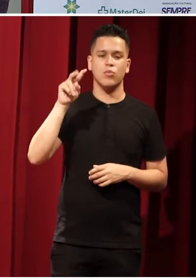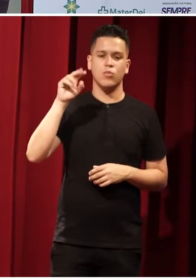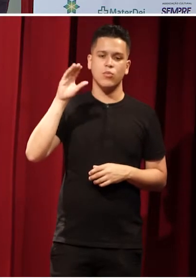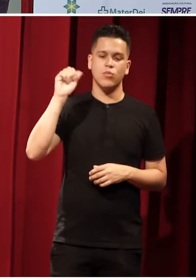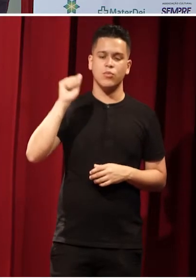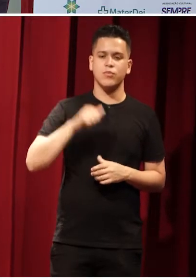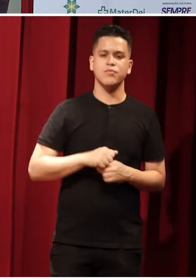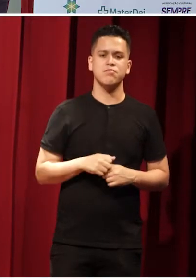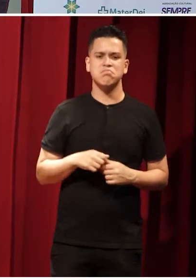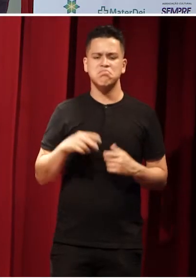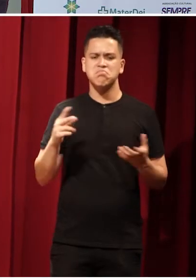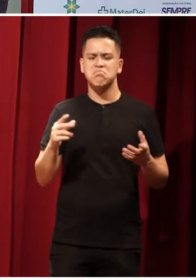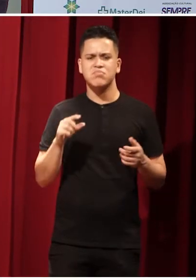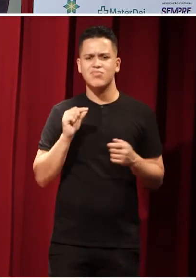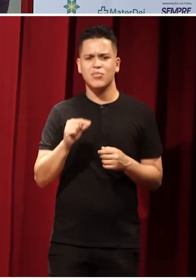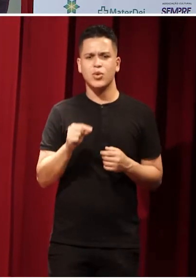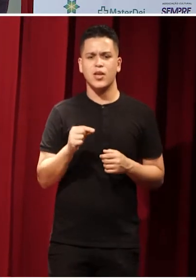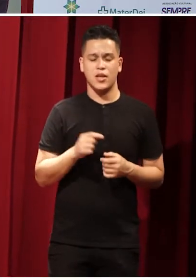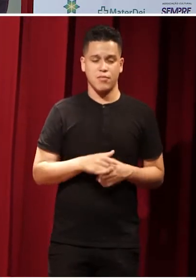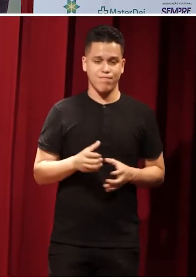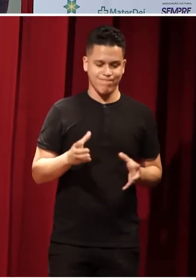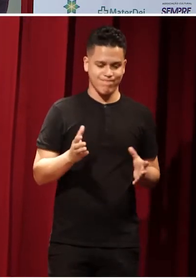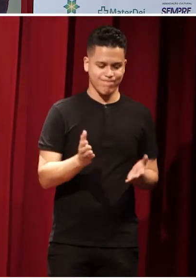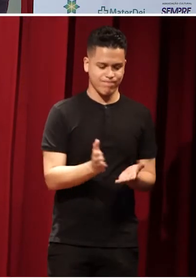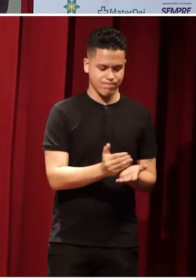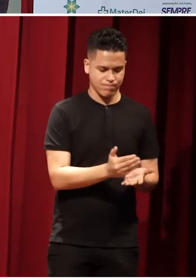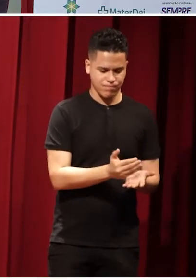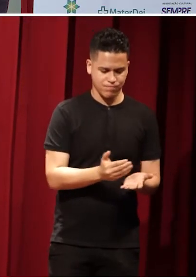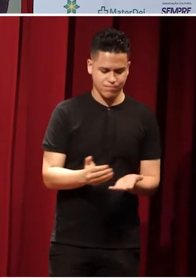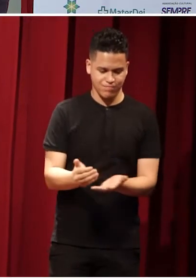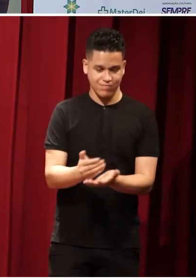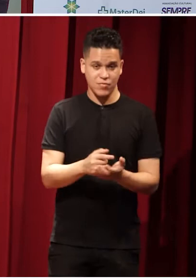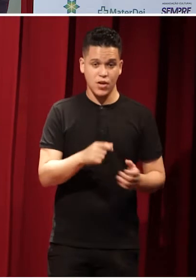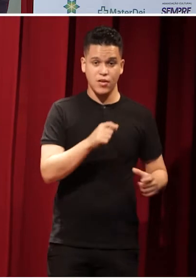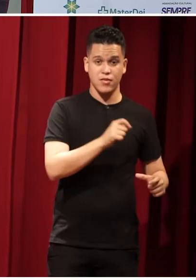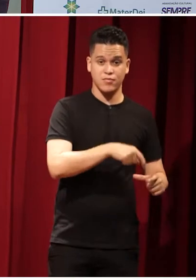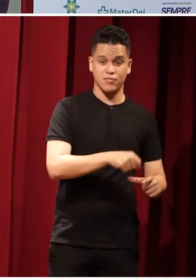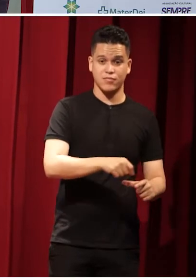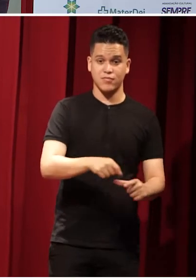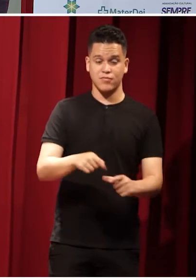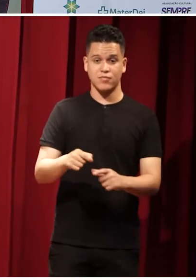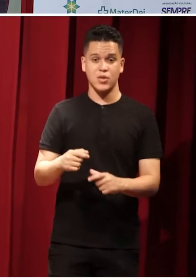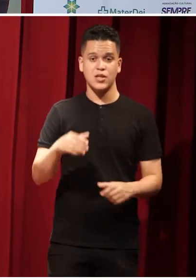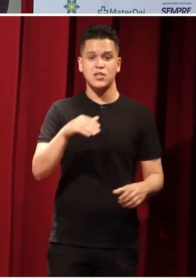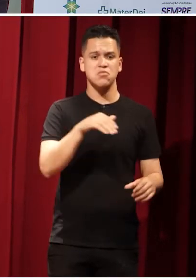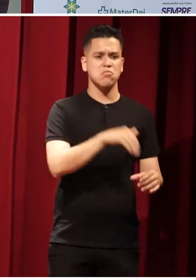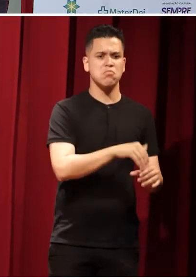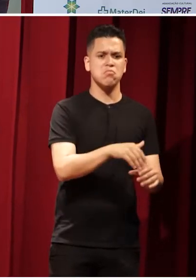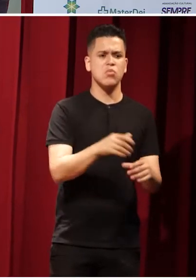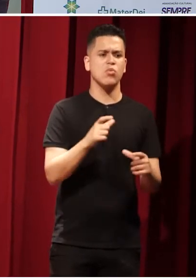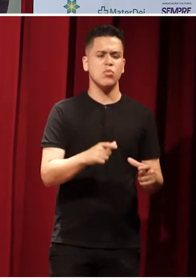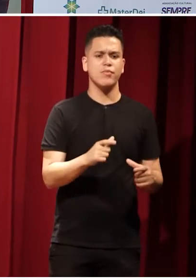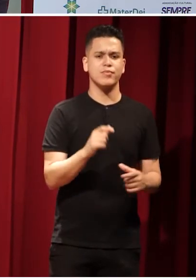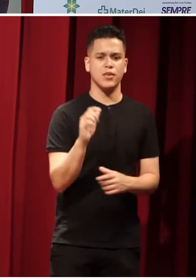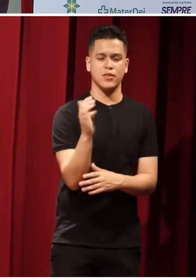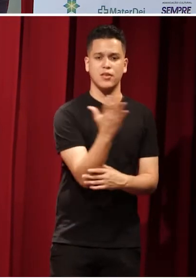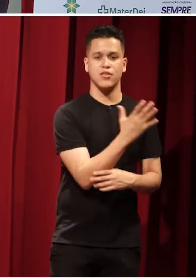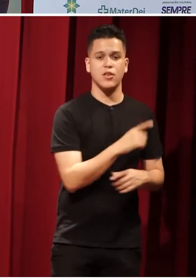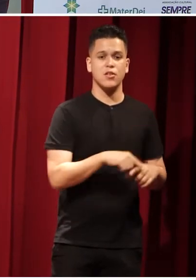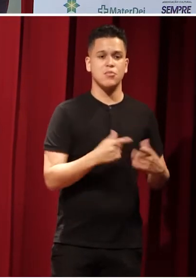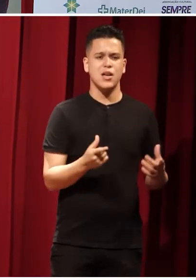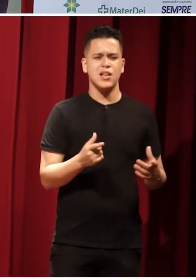técnica chamada muvuca. A muvuca consiste em você recolher as sementes